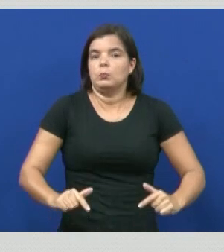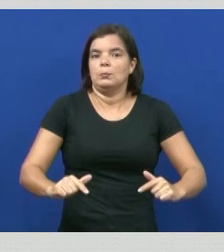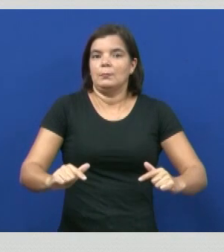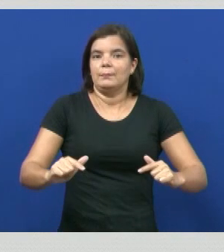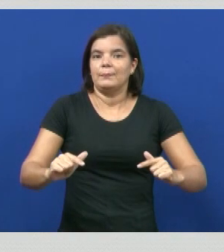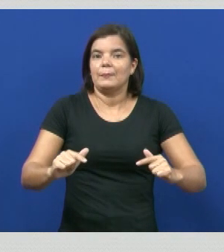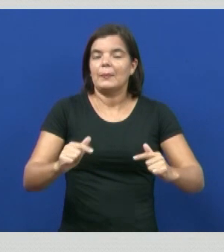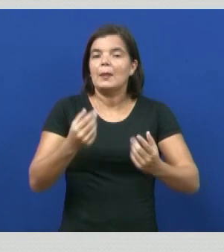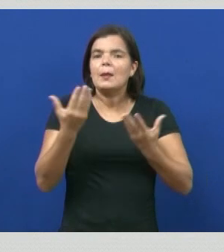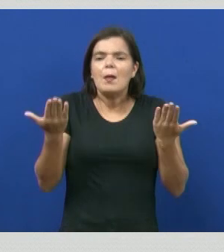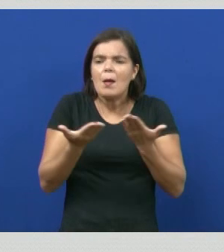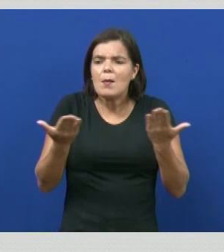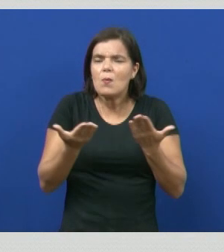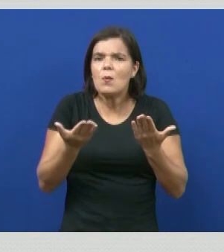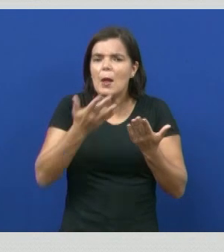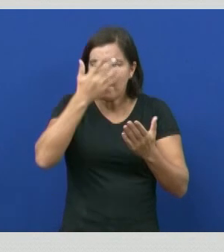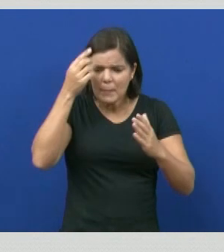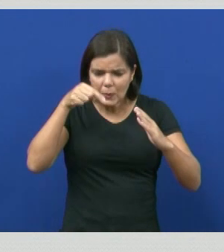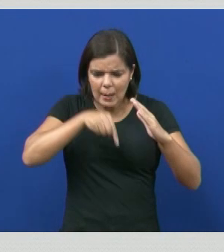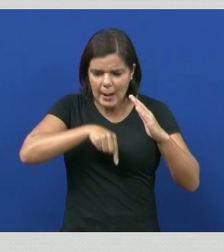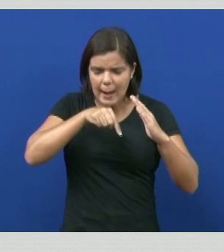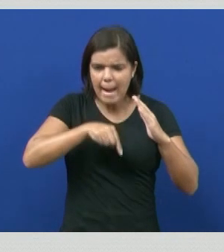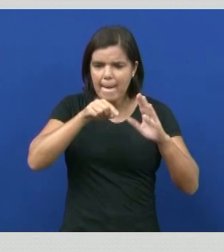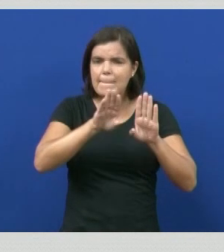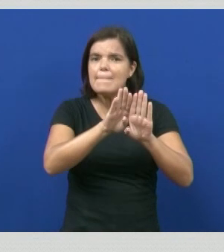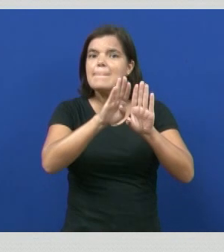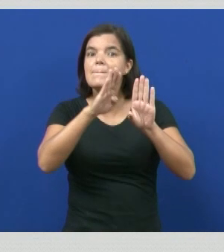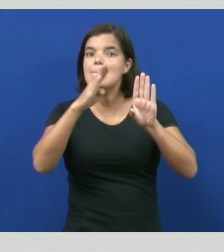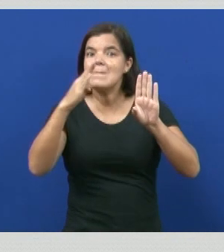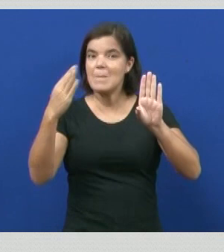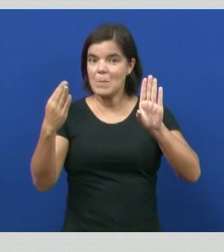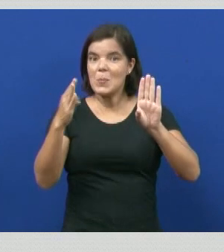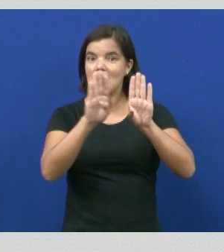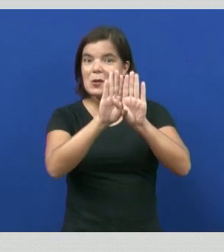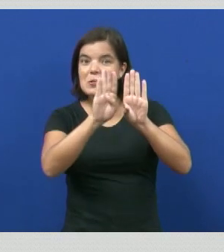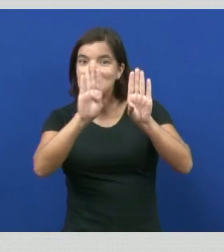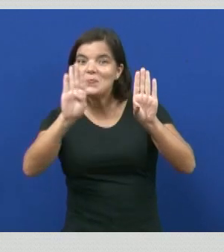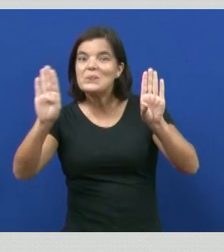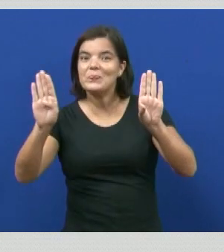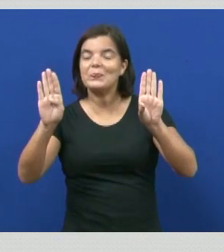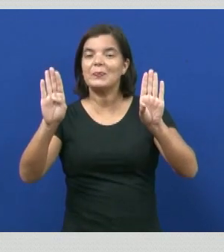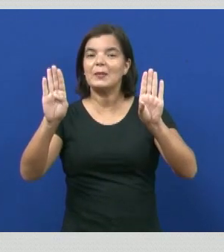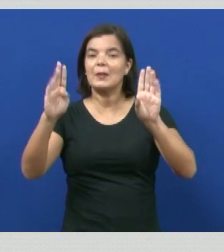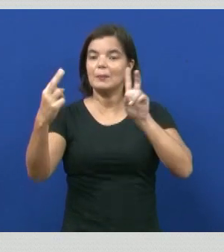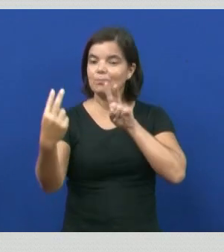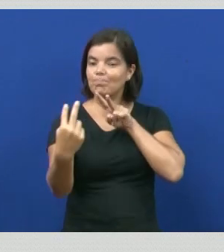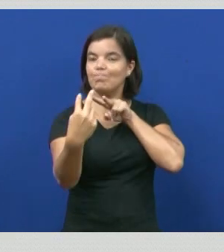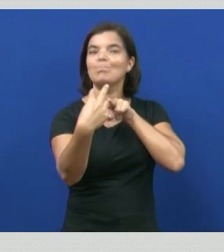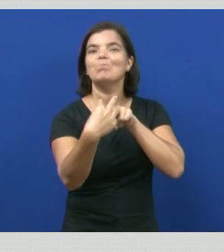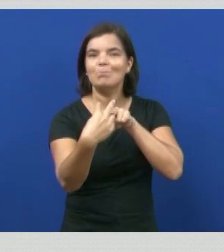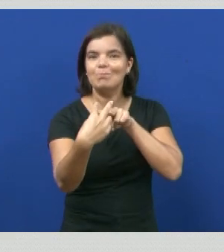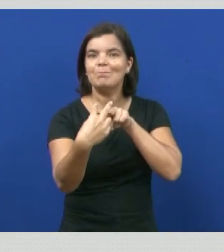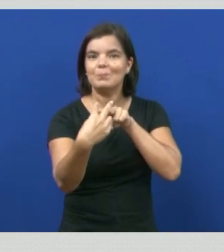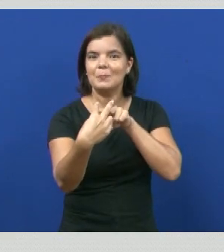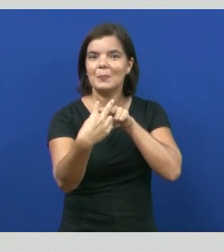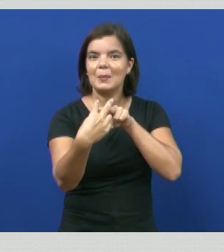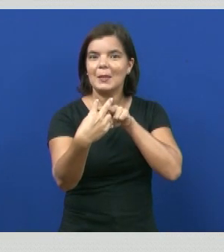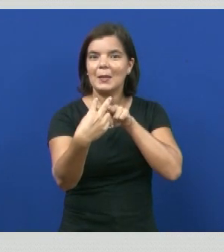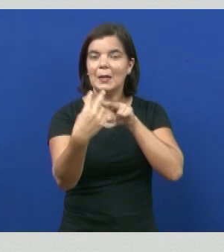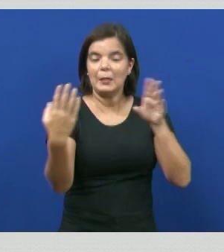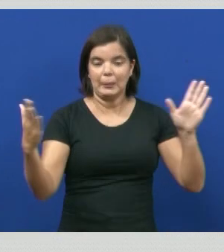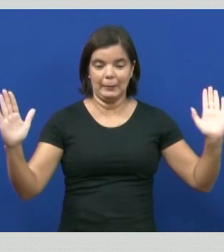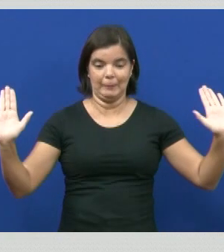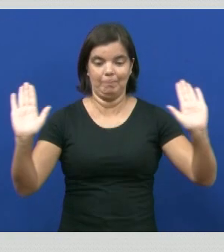sobressaltado. E agora, alguém lá embaixo abriria a porta do elevador e daria com ele ali. Agarrou-se à